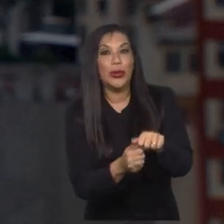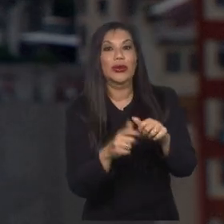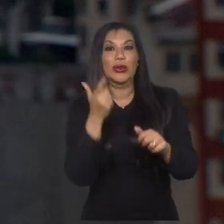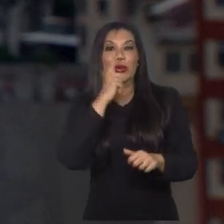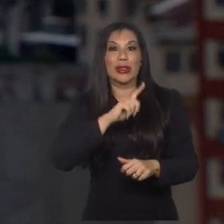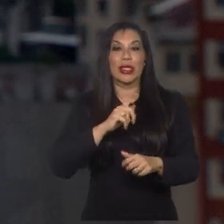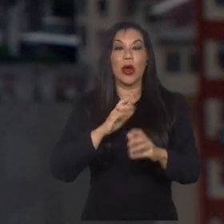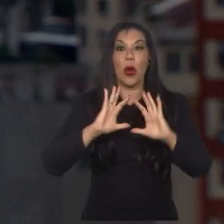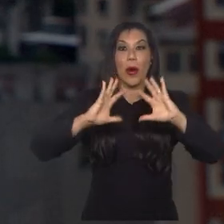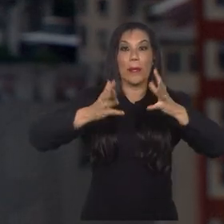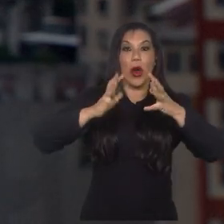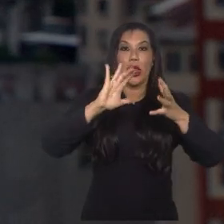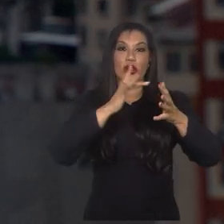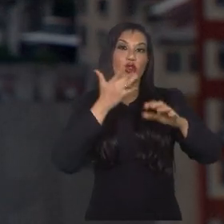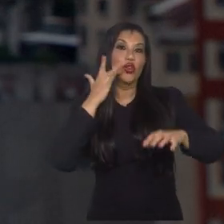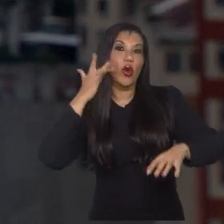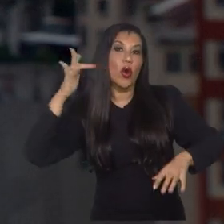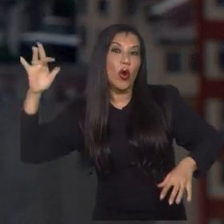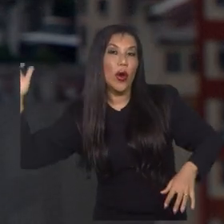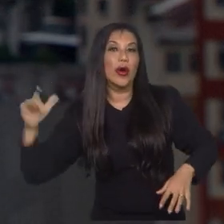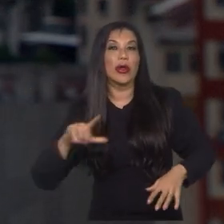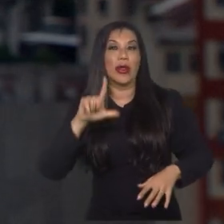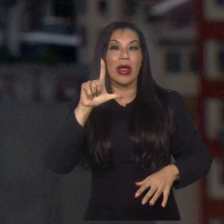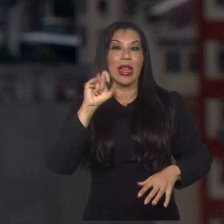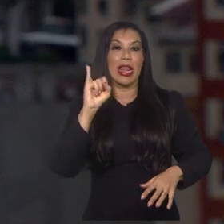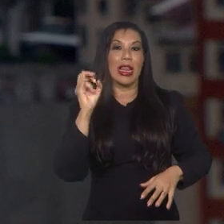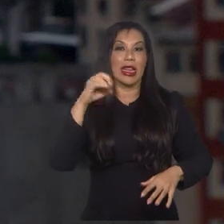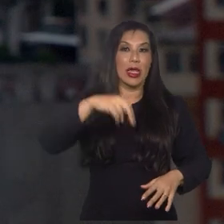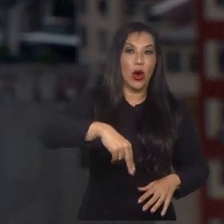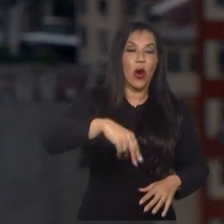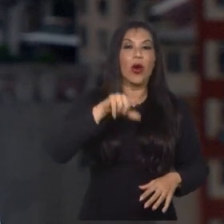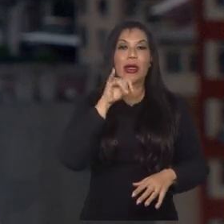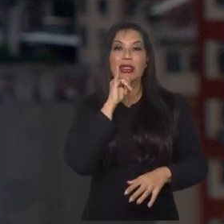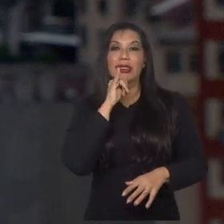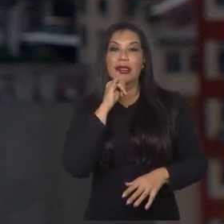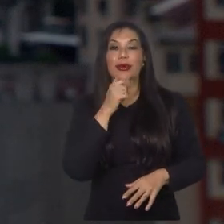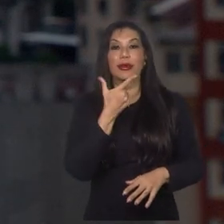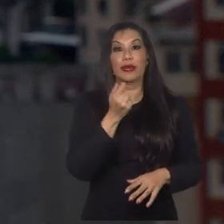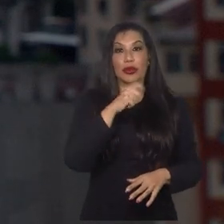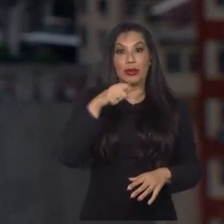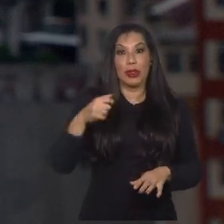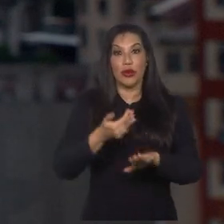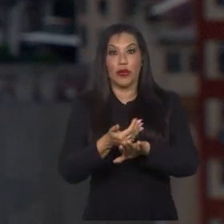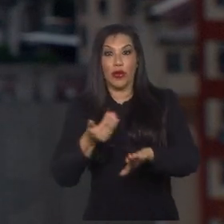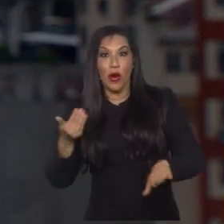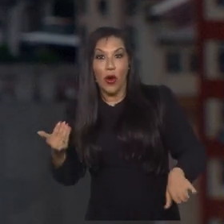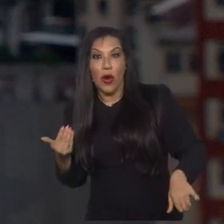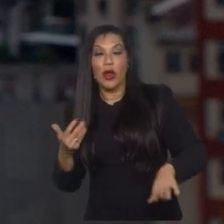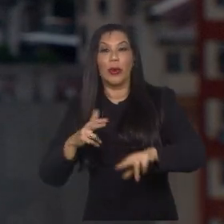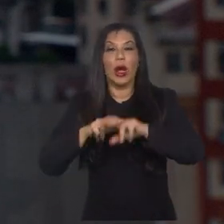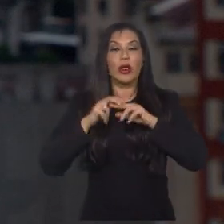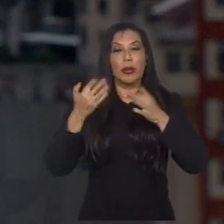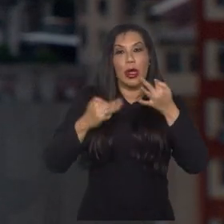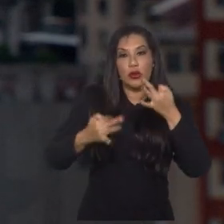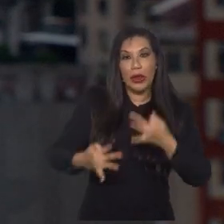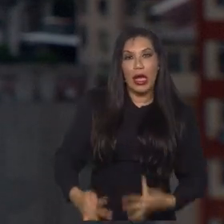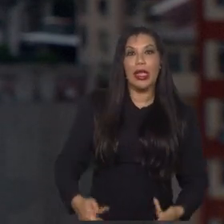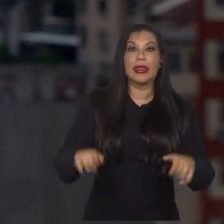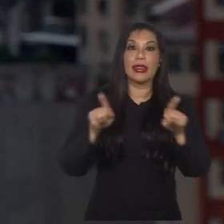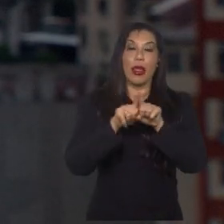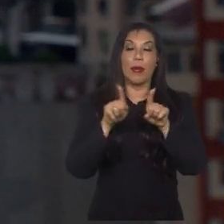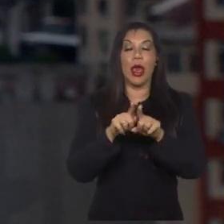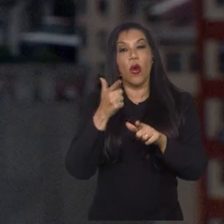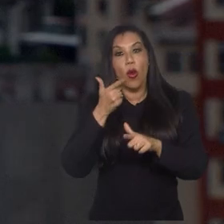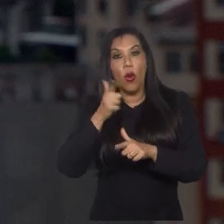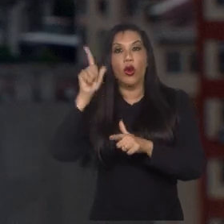uma campanha muito boa pelo Lyon, ainda que ela tenha ficado aproximadamente 20 meses fora por conta das suas lesões, que isso também é um